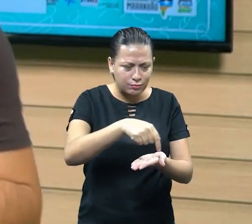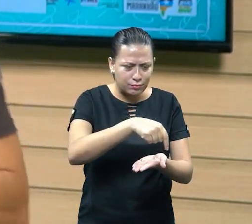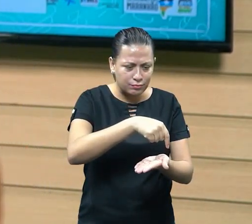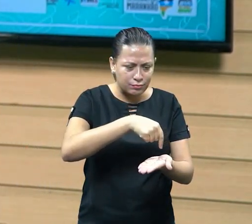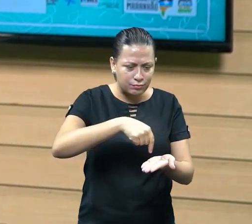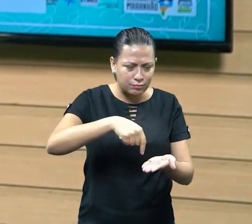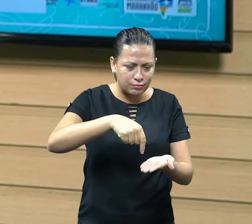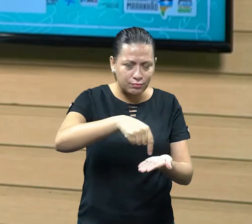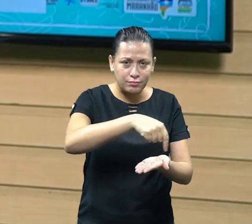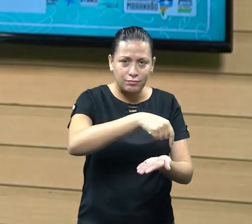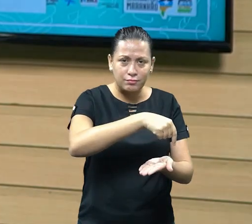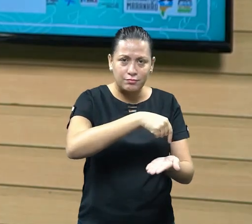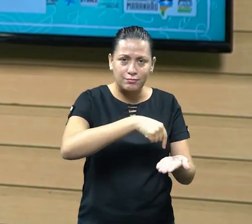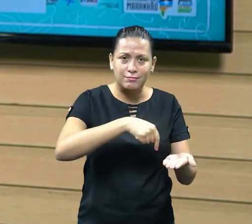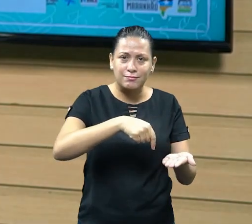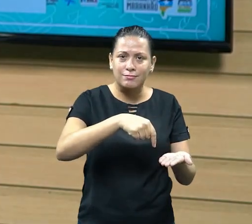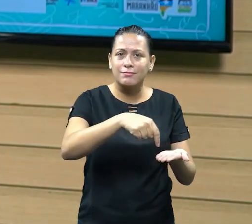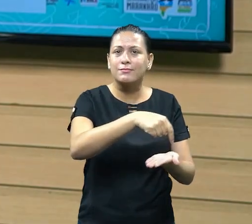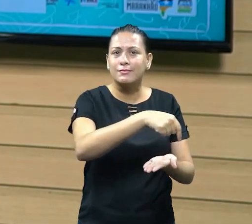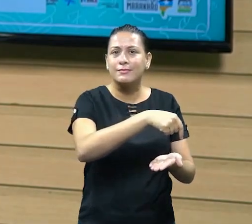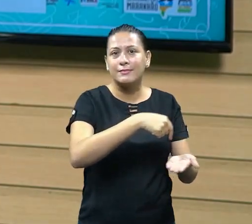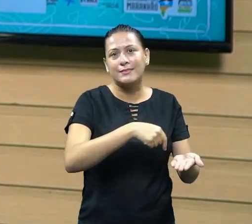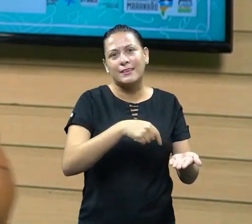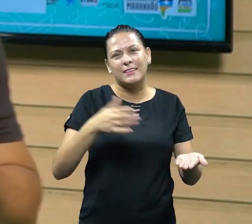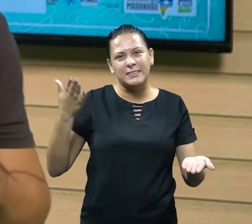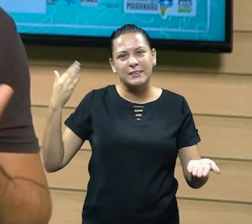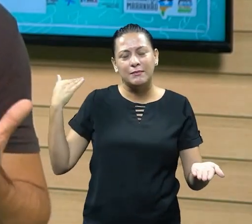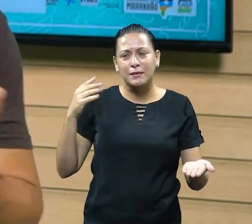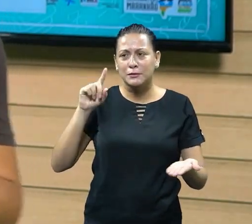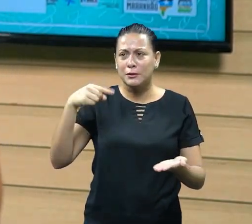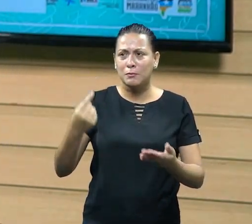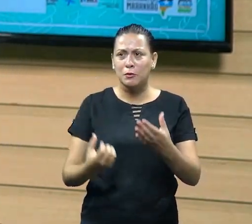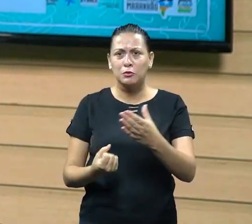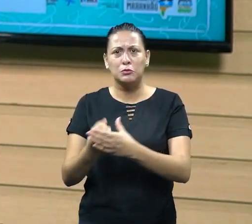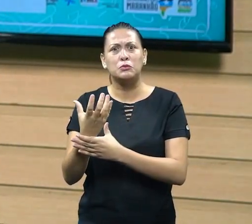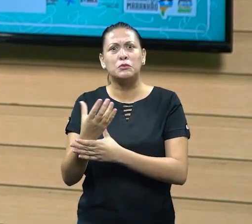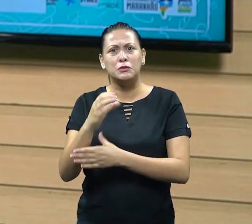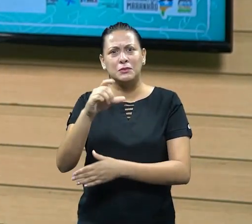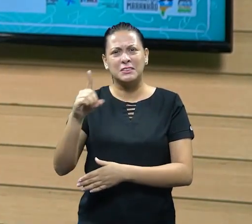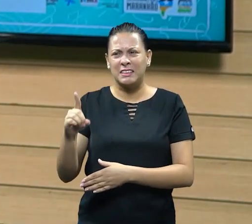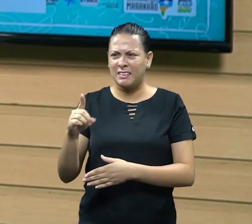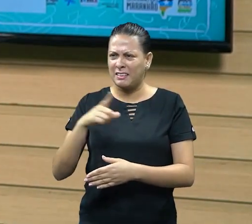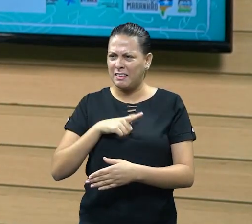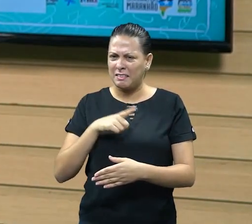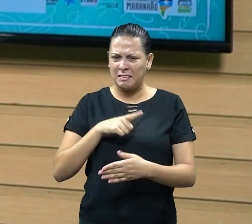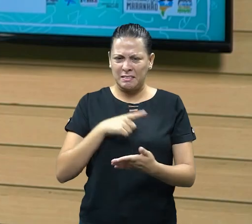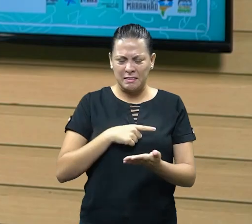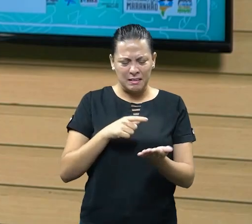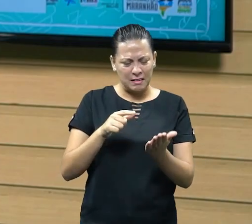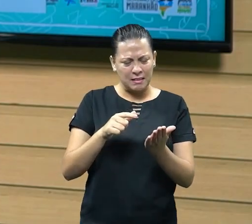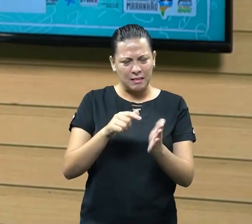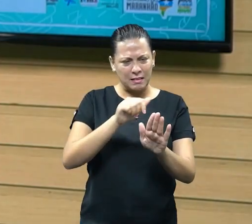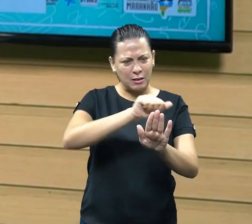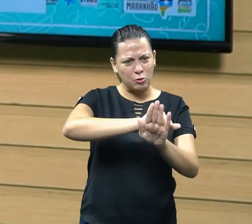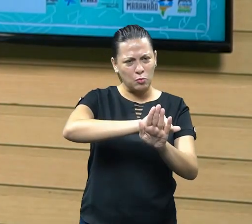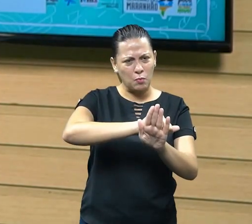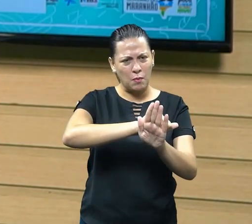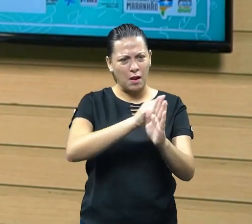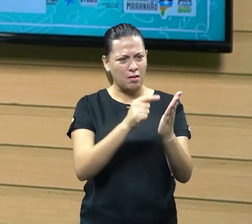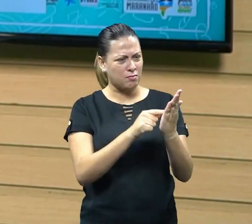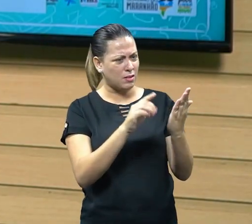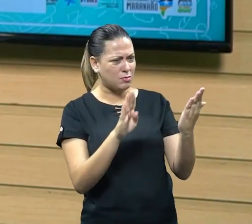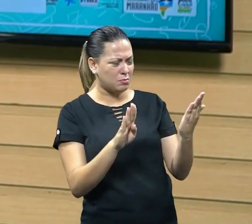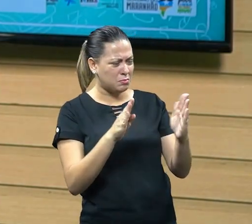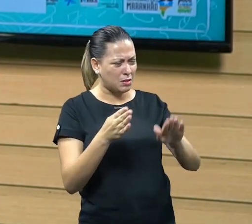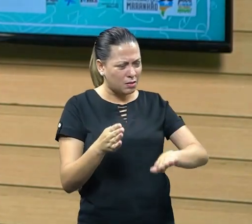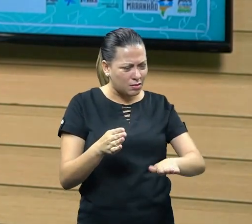agulhazinha, para poder tocar, e de repente surgiu, eu disse, nossa, como é isso? Será que tem lado A, lado B? E assim vai nas empresas, Eu comecei